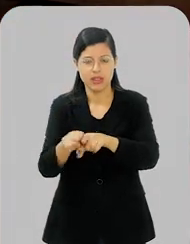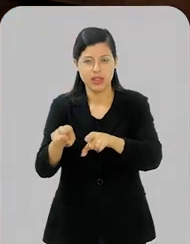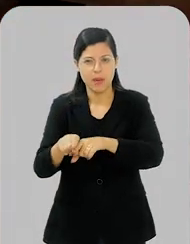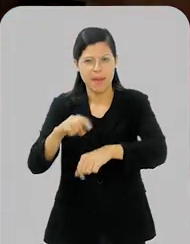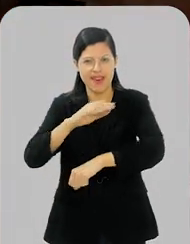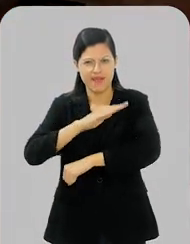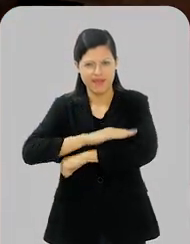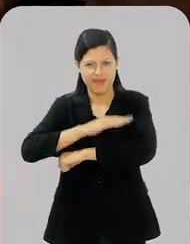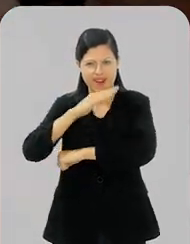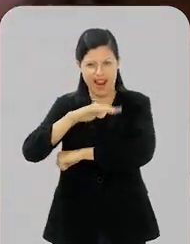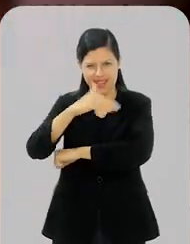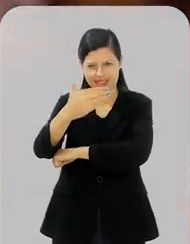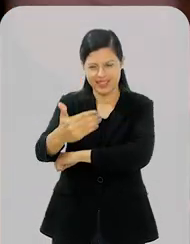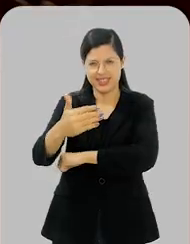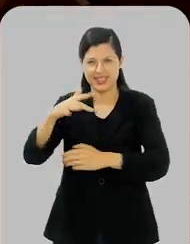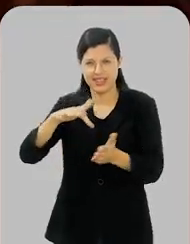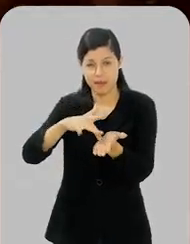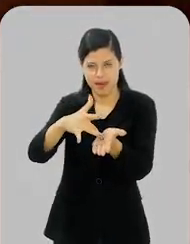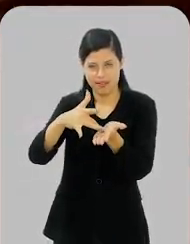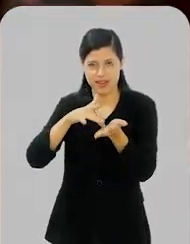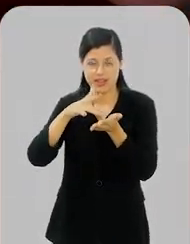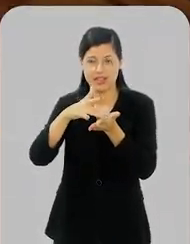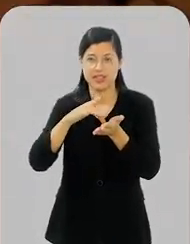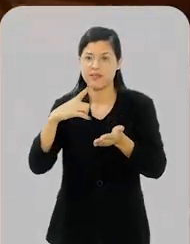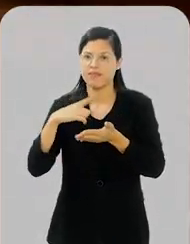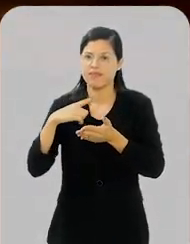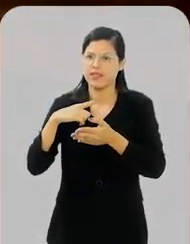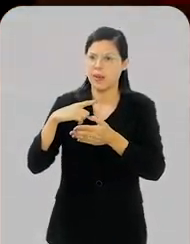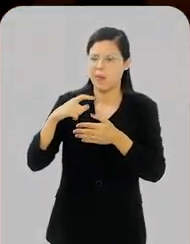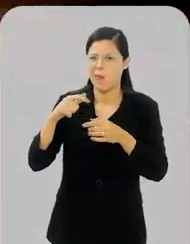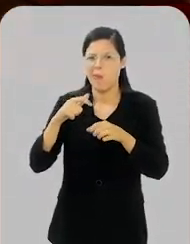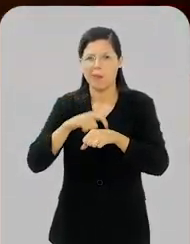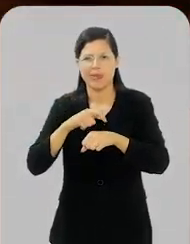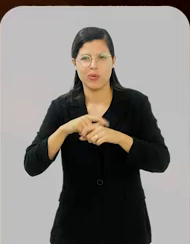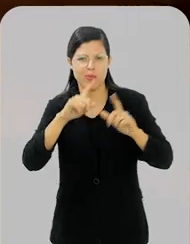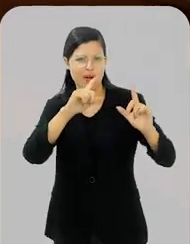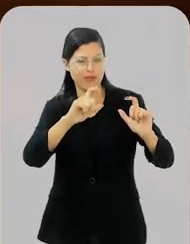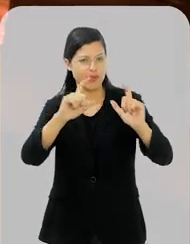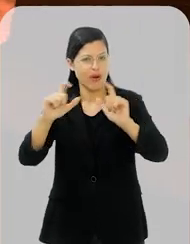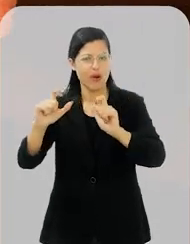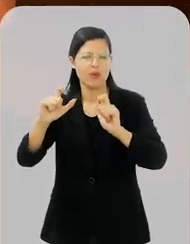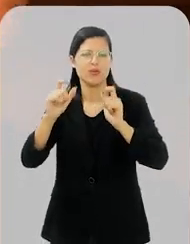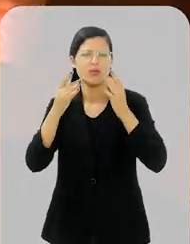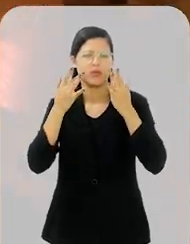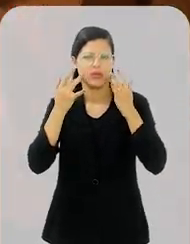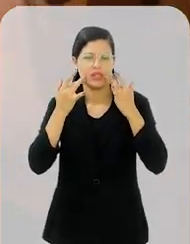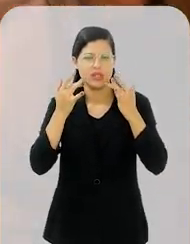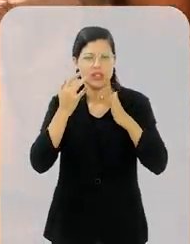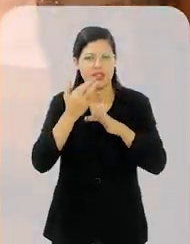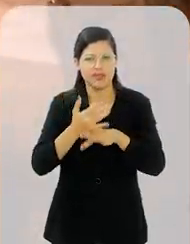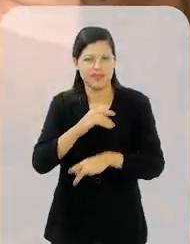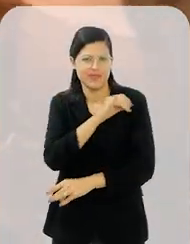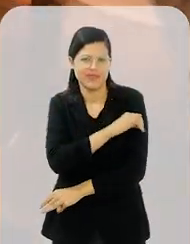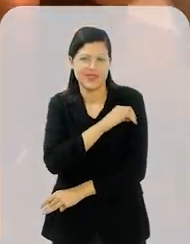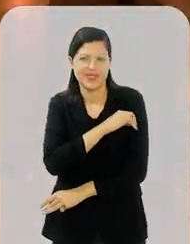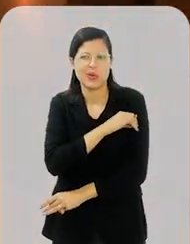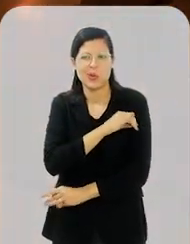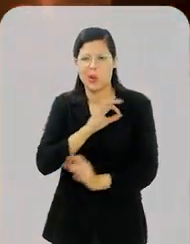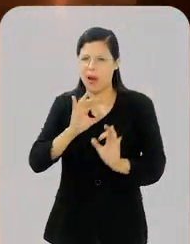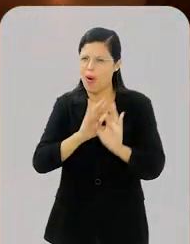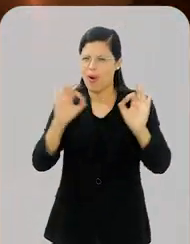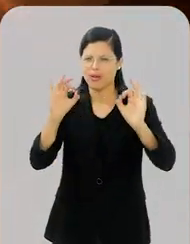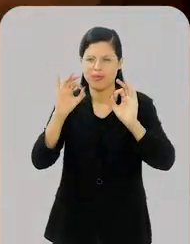a famosa varanda da bailarina. Durante o caminho, muitas pausas para fotos. O Teatro Municipal é